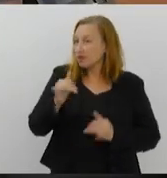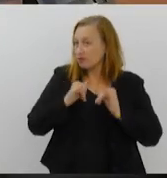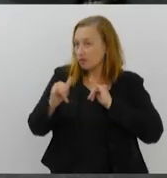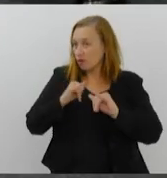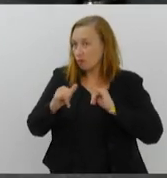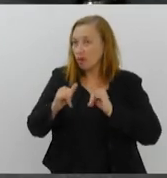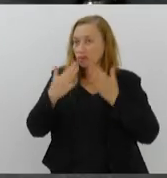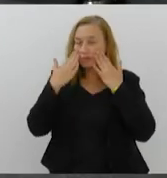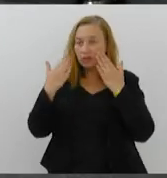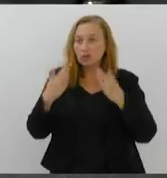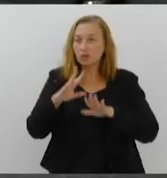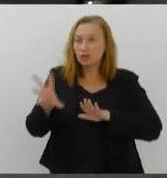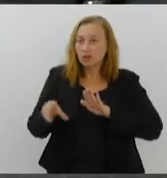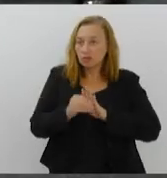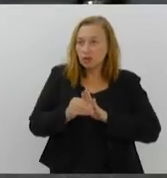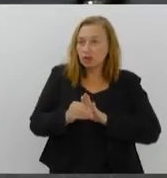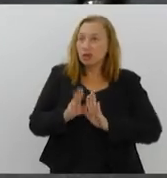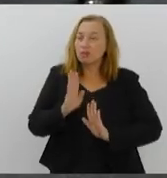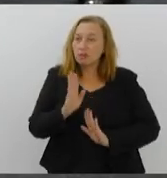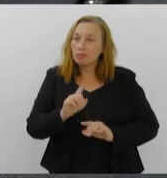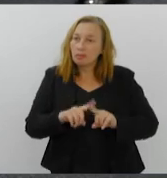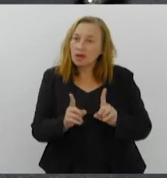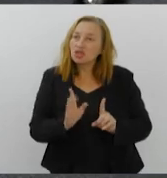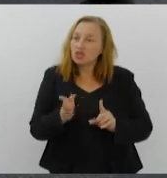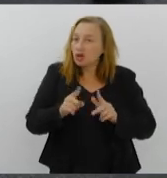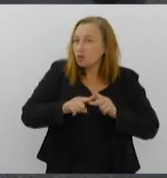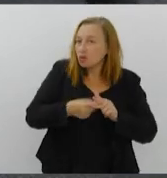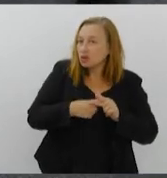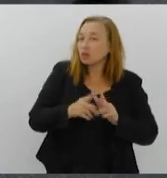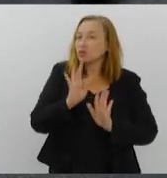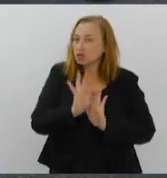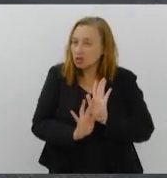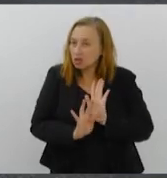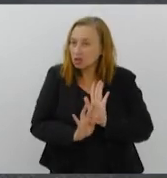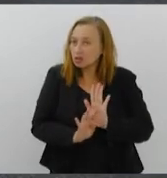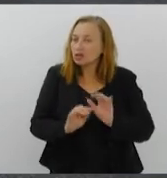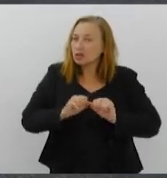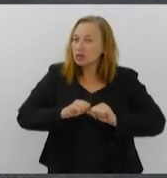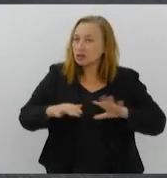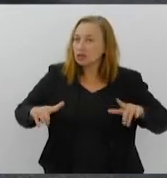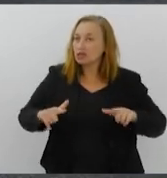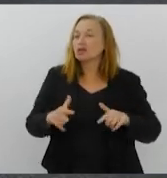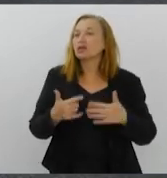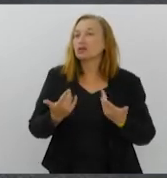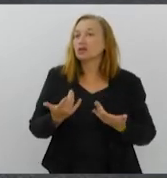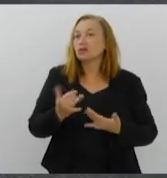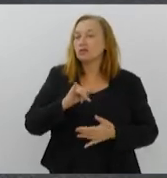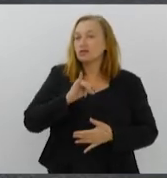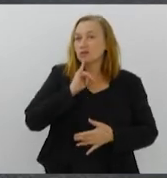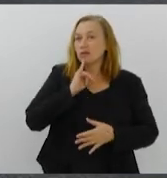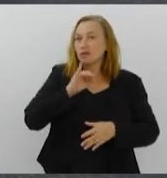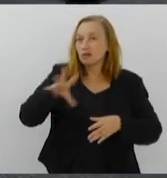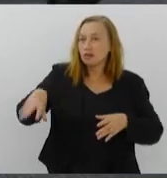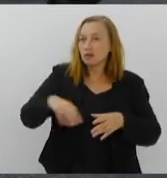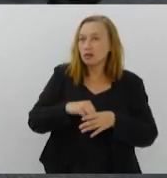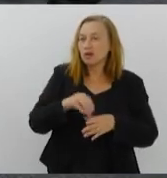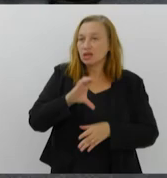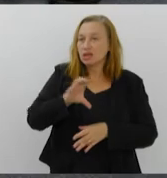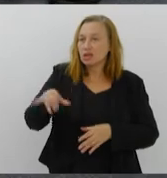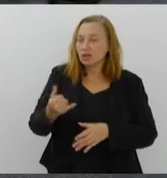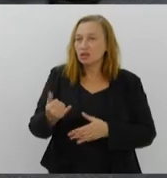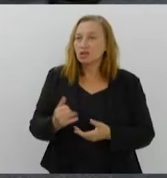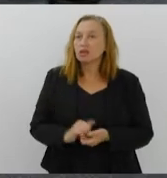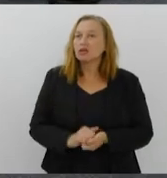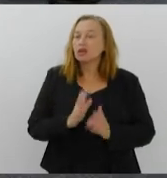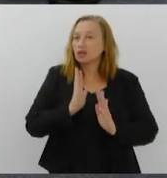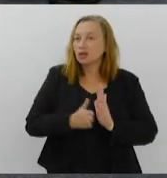gente apresentou emendas, mas conseguimos ajustar o texto para que ele se tornasse mais amplo e foi, felizmente, incorporado pela CCJ. A questão